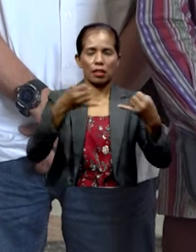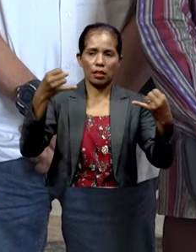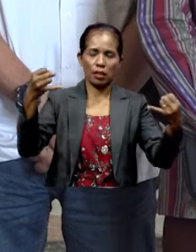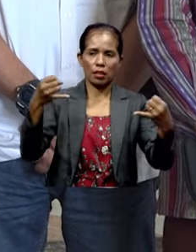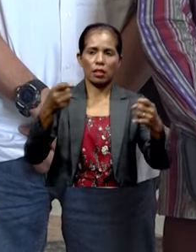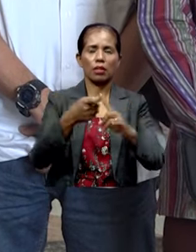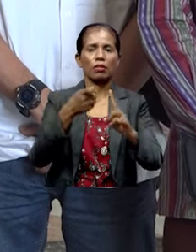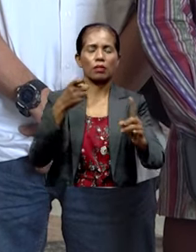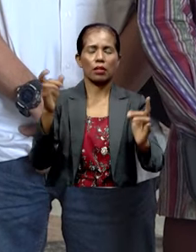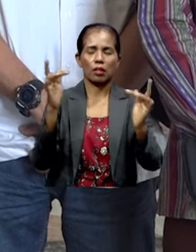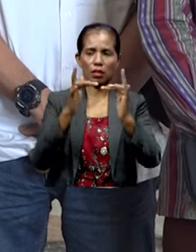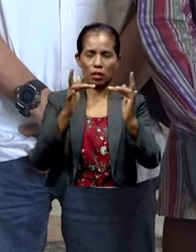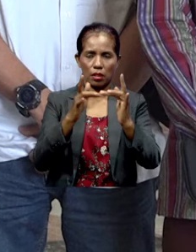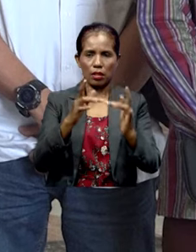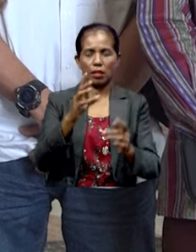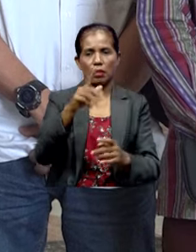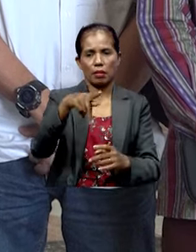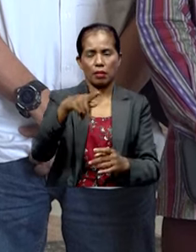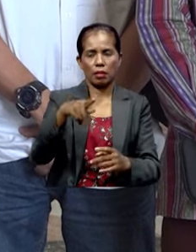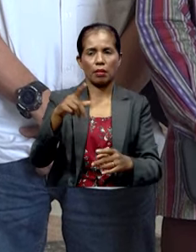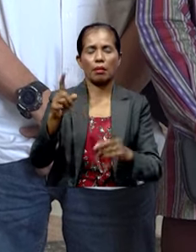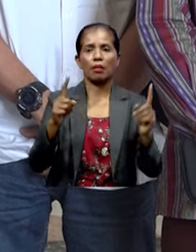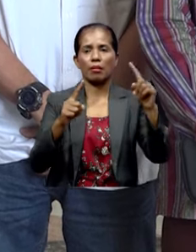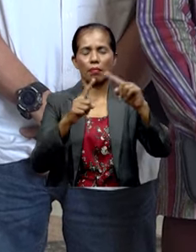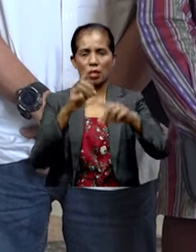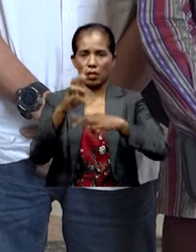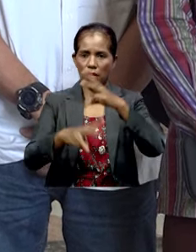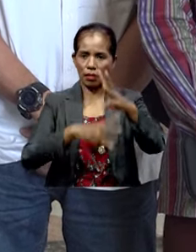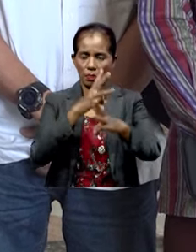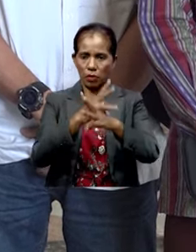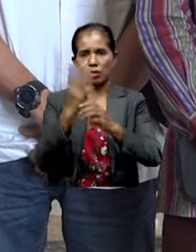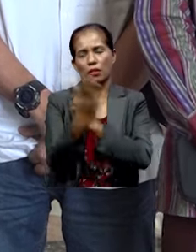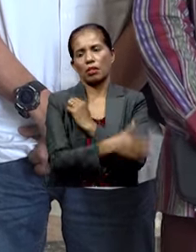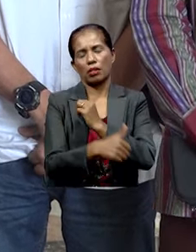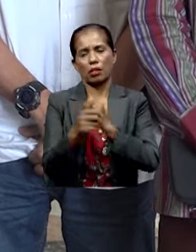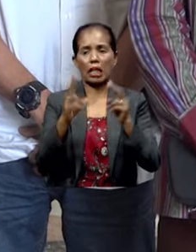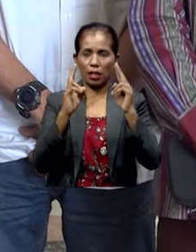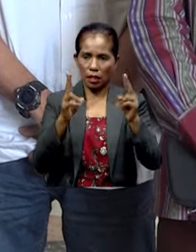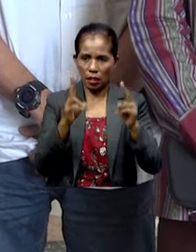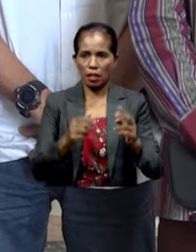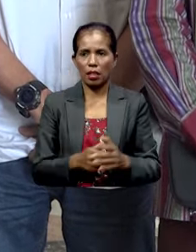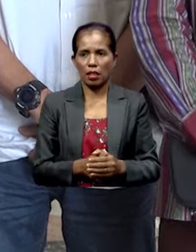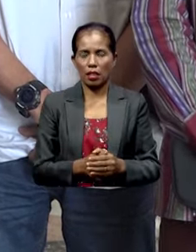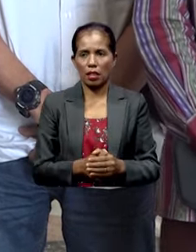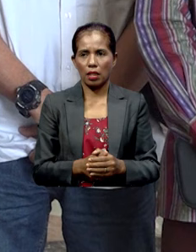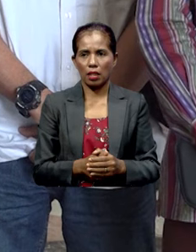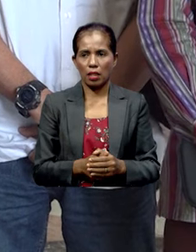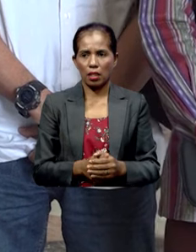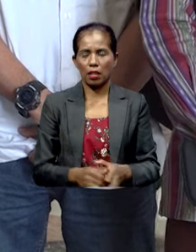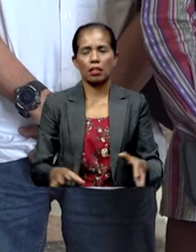se Timor, para o mundo, Railio, Lalais, e gigabyte